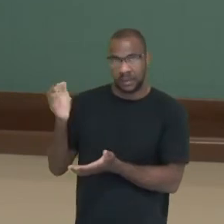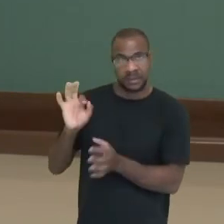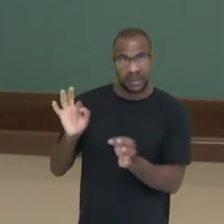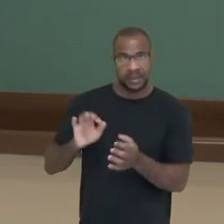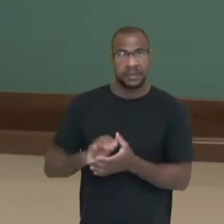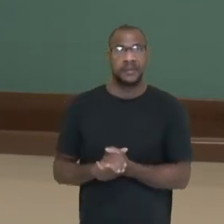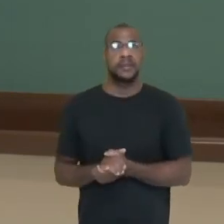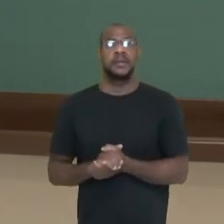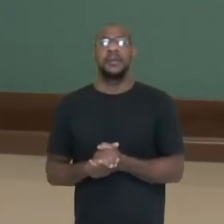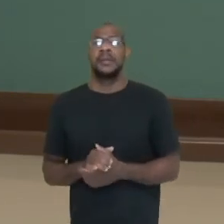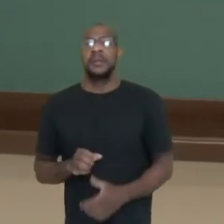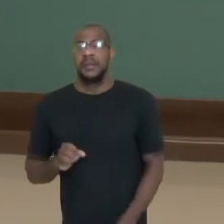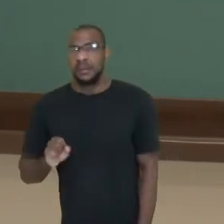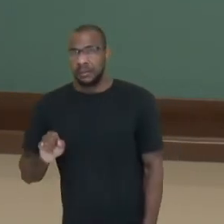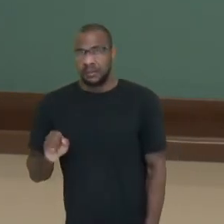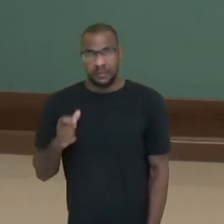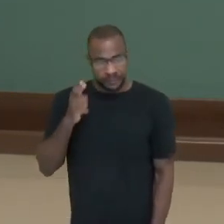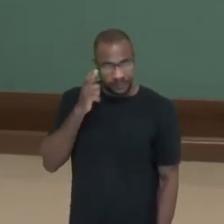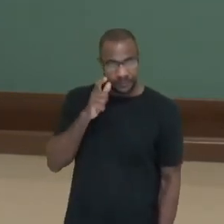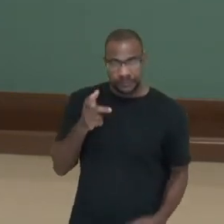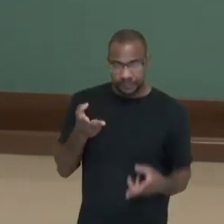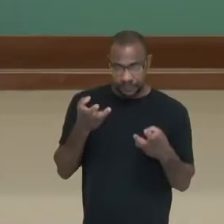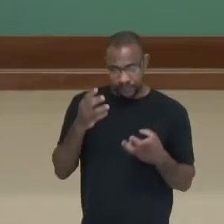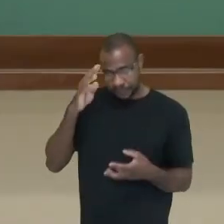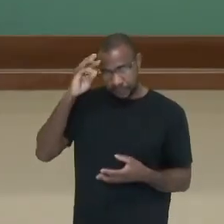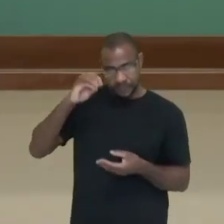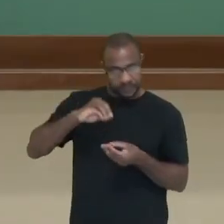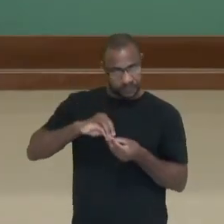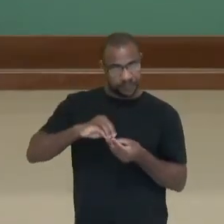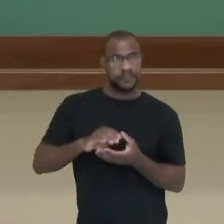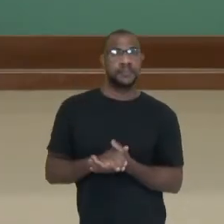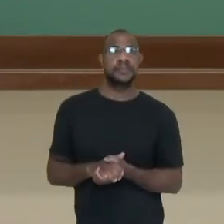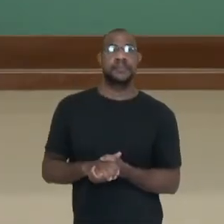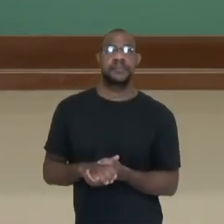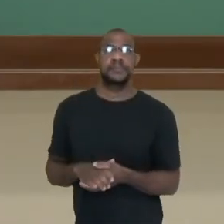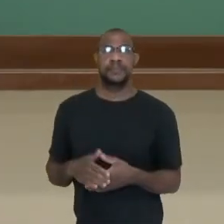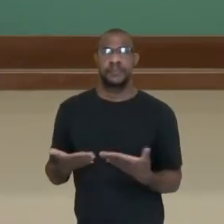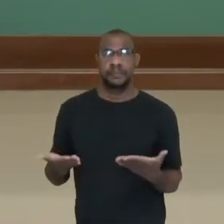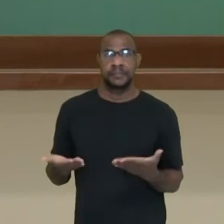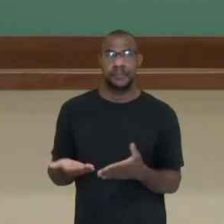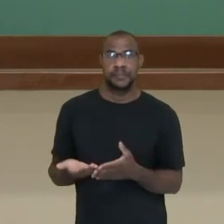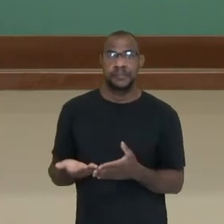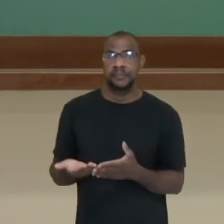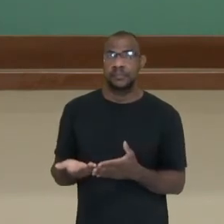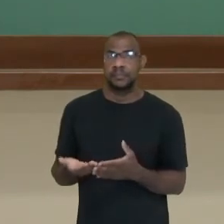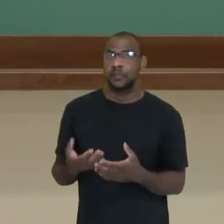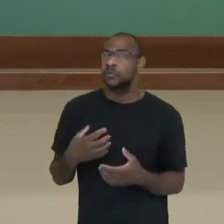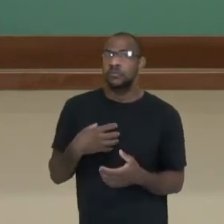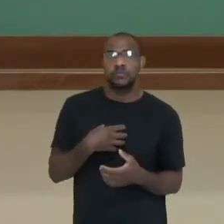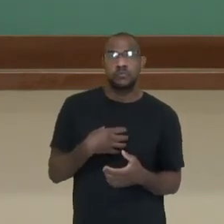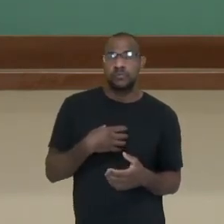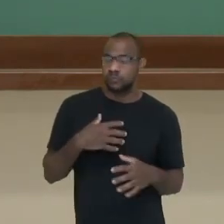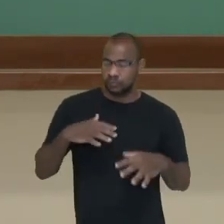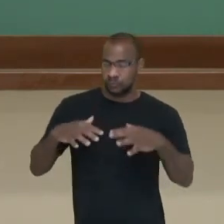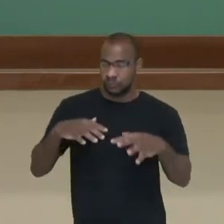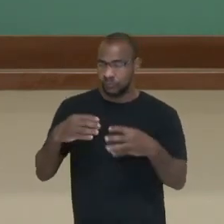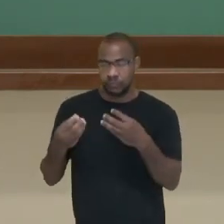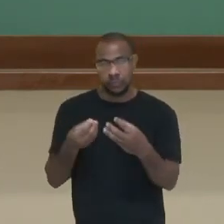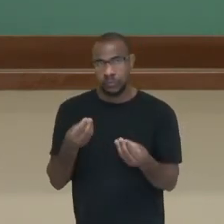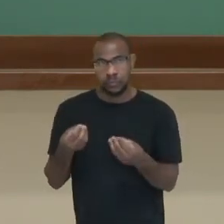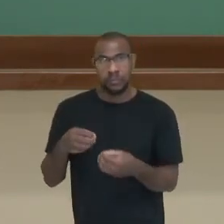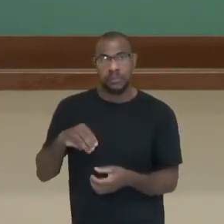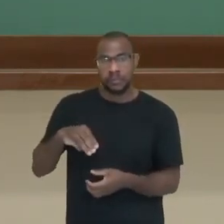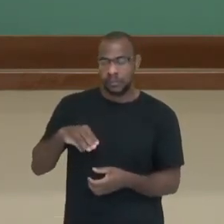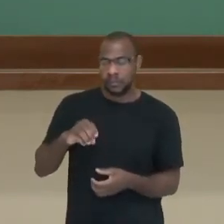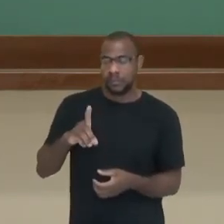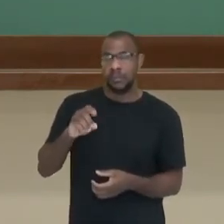Beleza? Se você pegou essa parte, agora vamos falar dos modos de vibração. Pessoal, modos de vibração. Uma